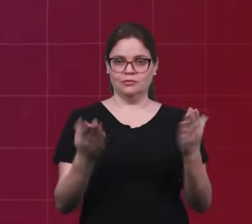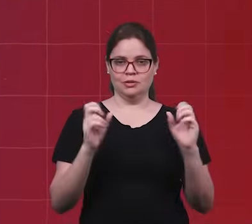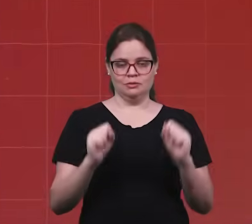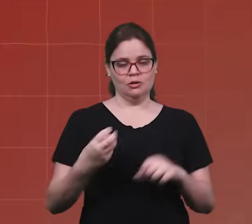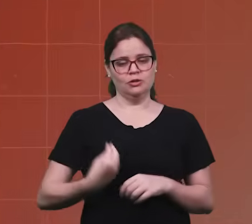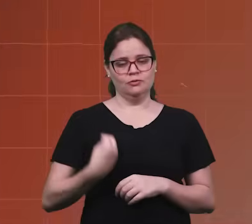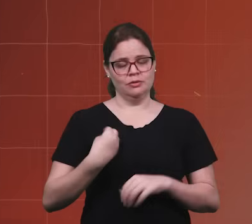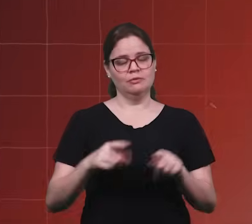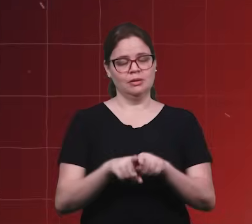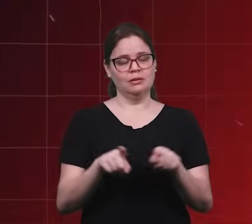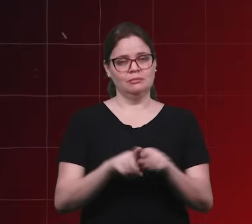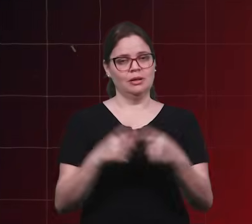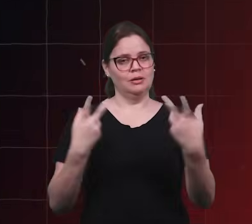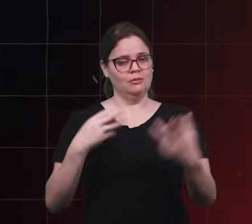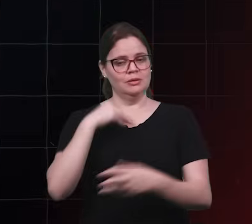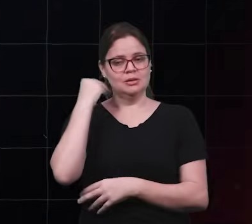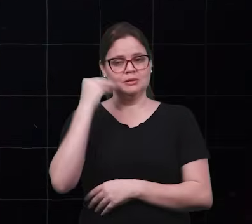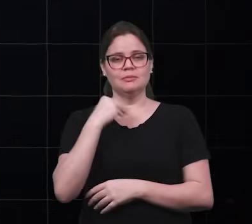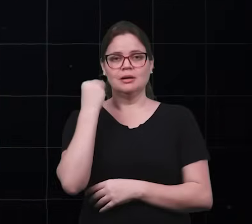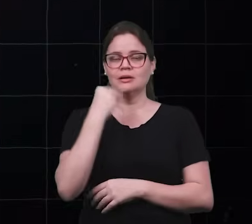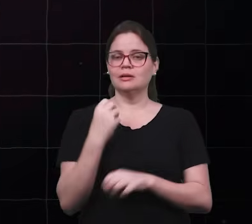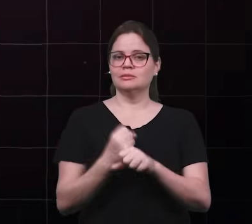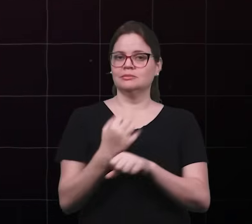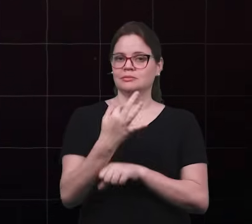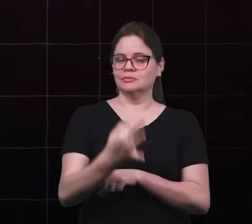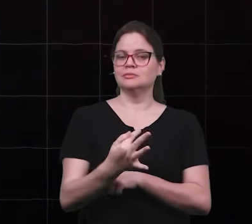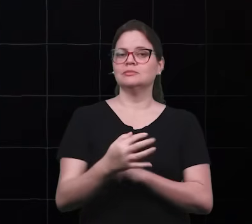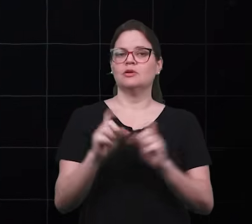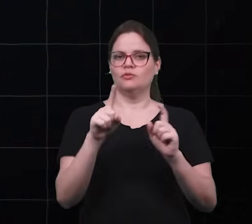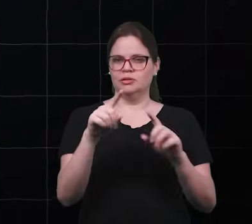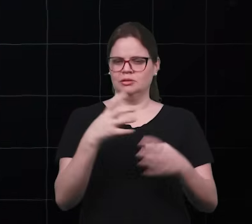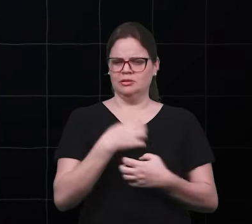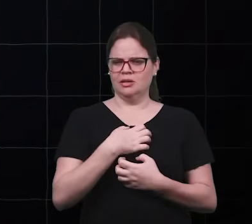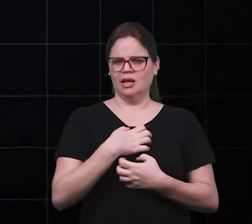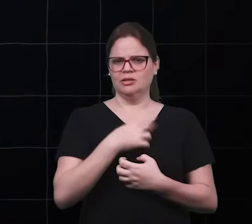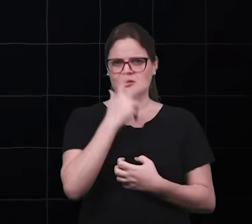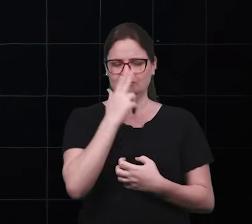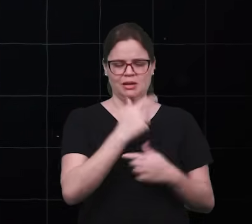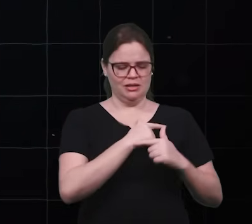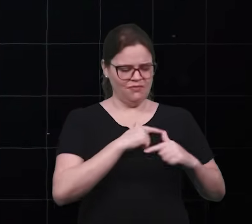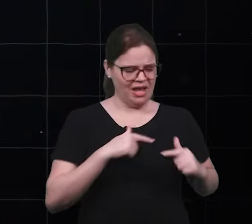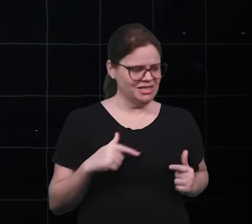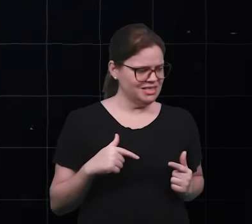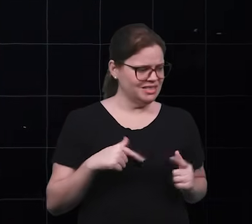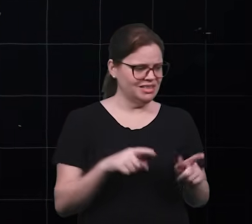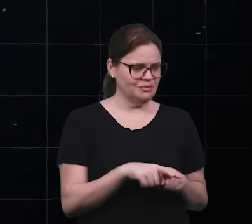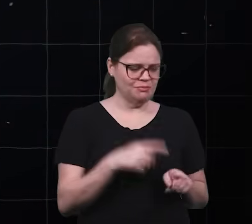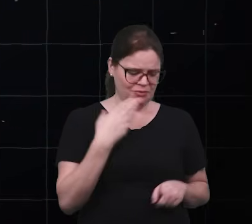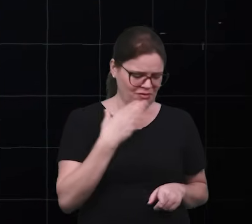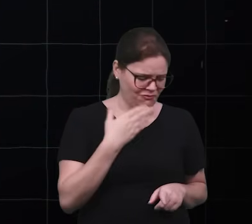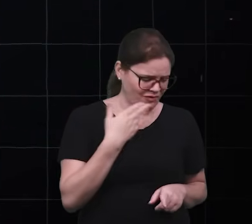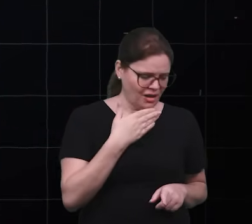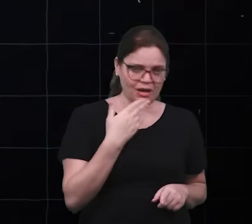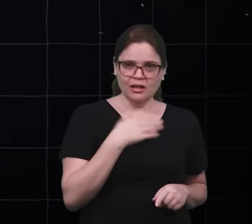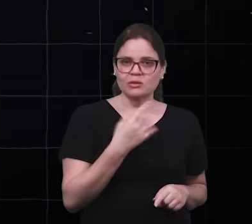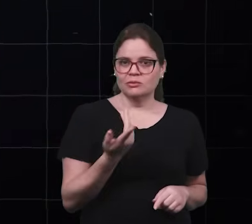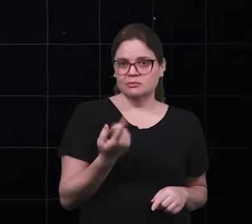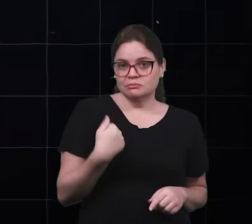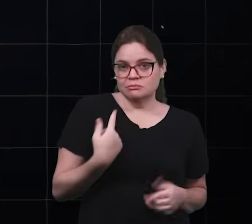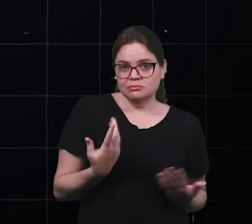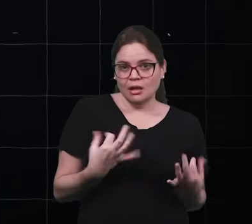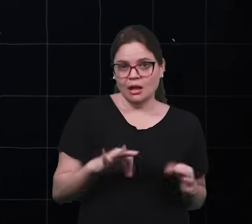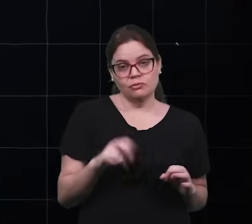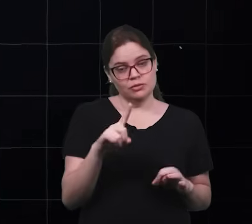essa experiência, né? Você está se sentindo como essa terra sem forma, vazia. você pode viver